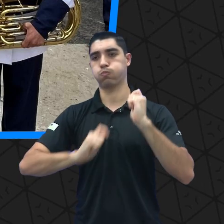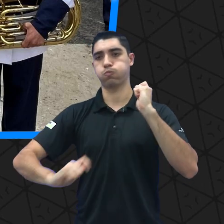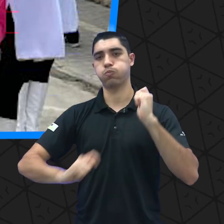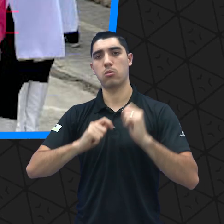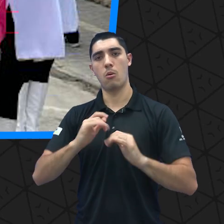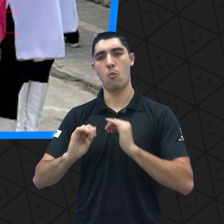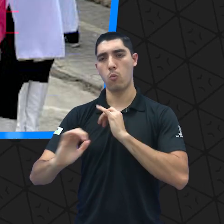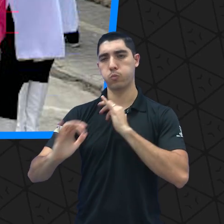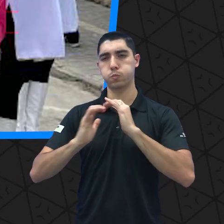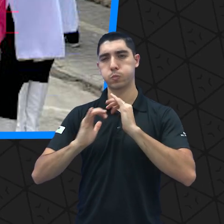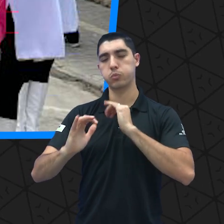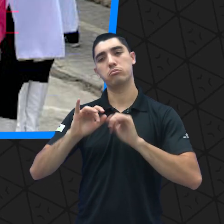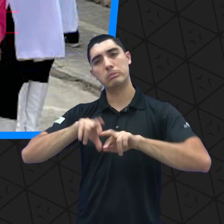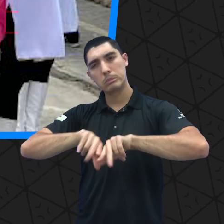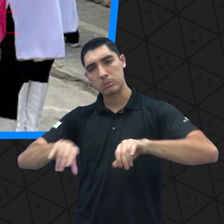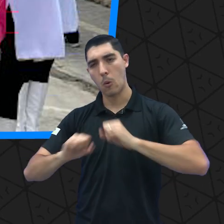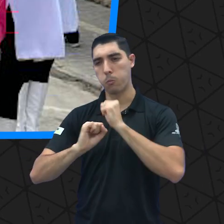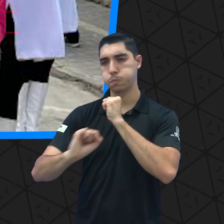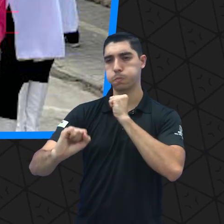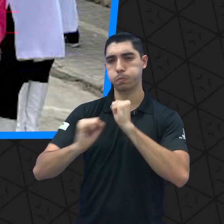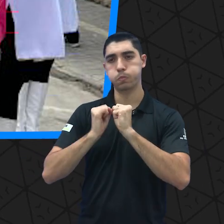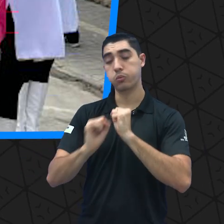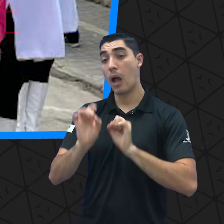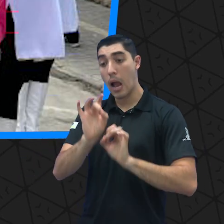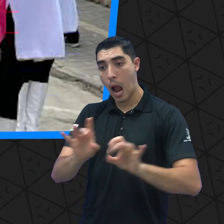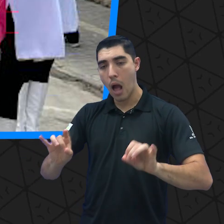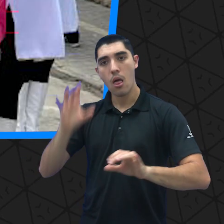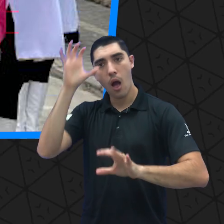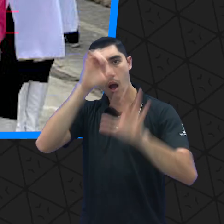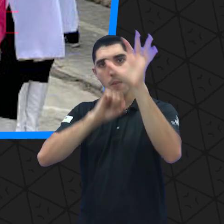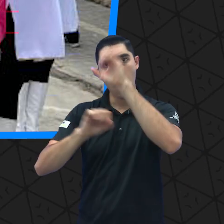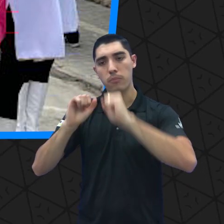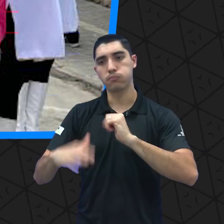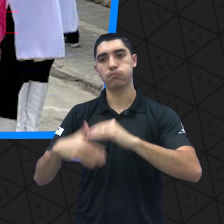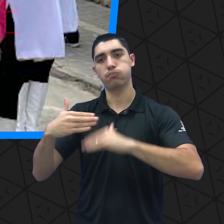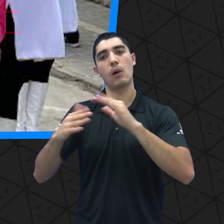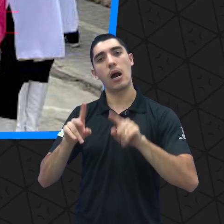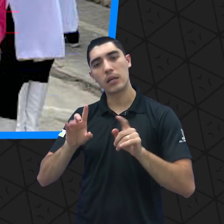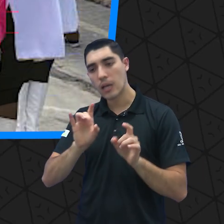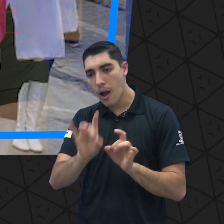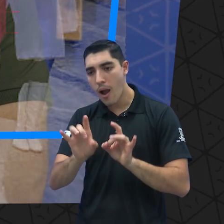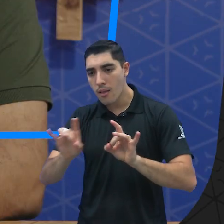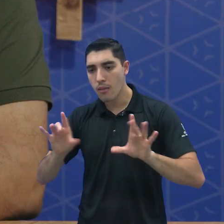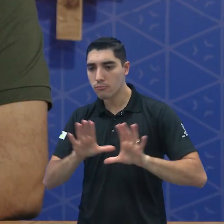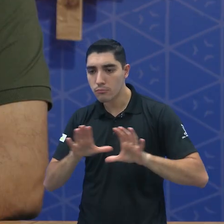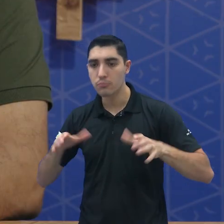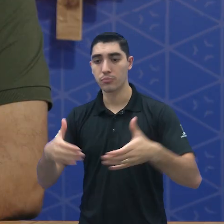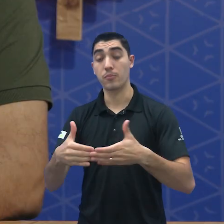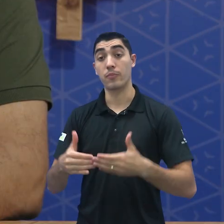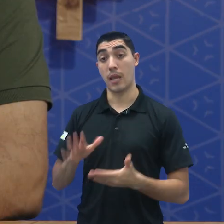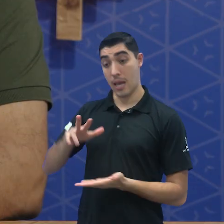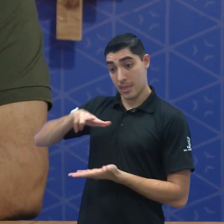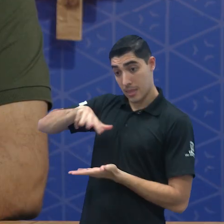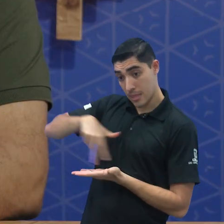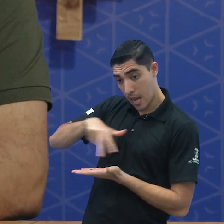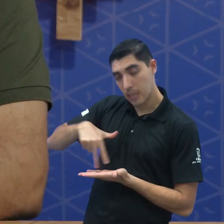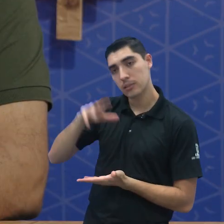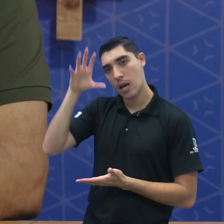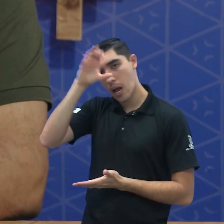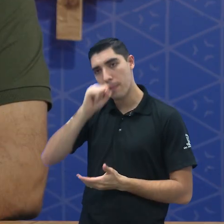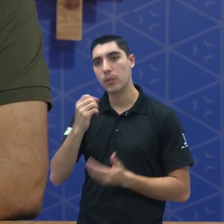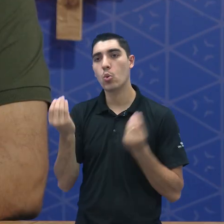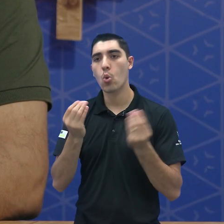eles vão se desenvolvendo e cada um faz um pedacinho, e isso forma-se uma banda. E na parte coreográfica, desde os